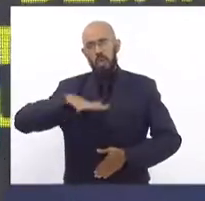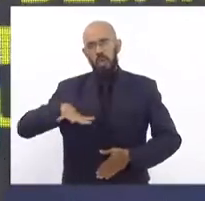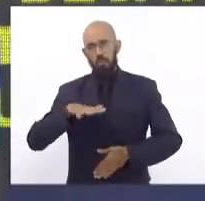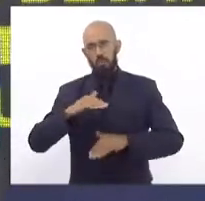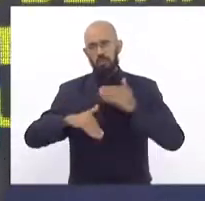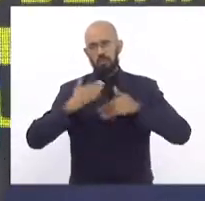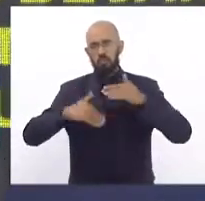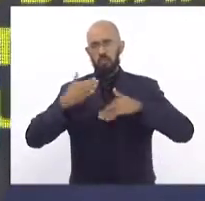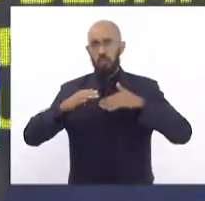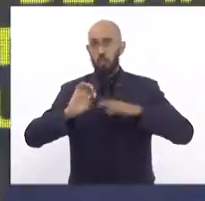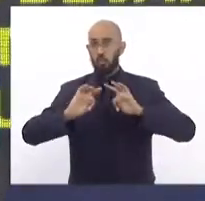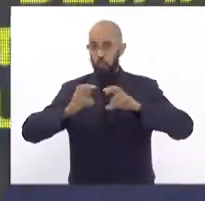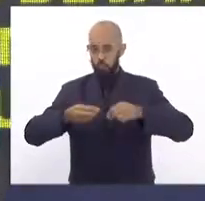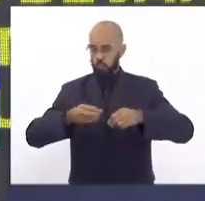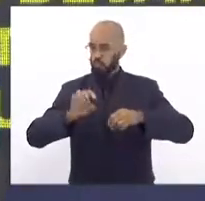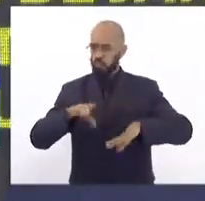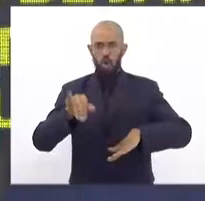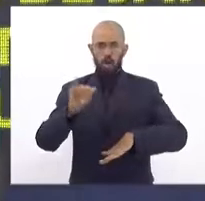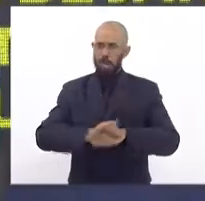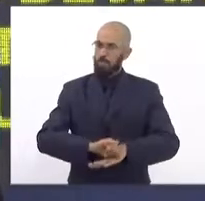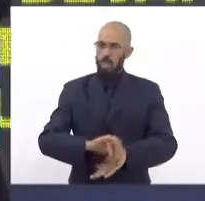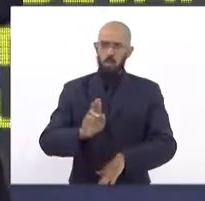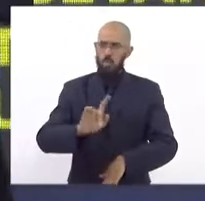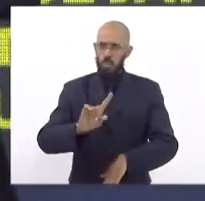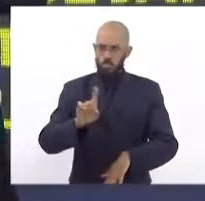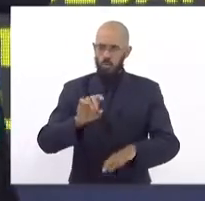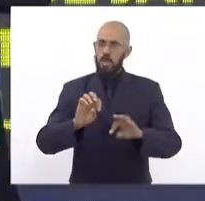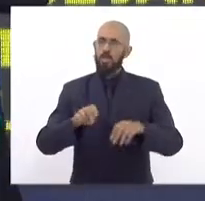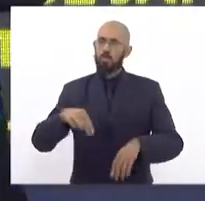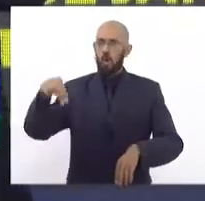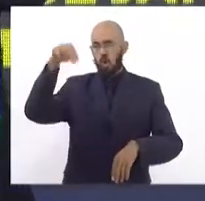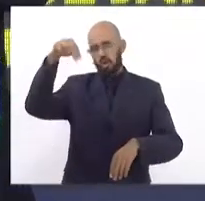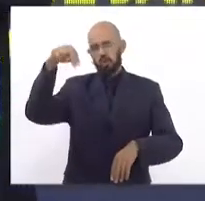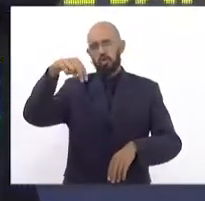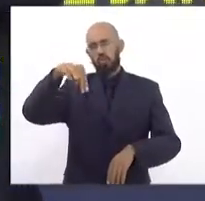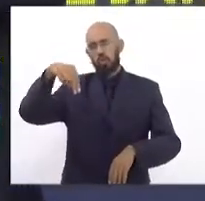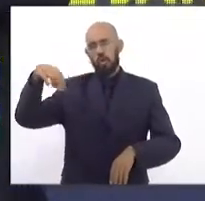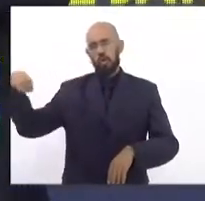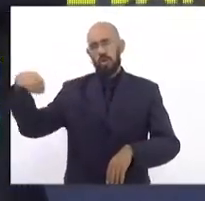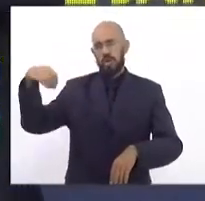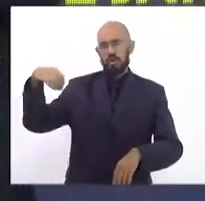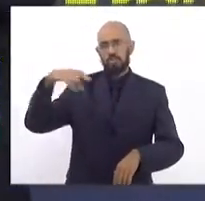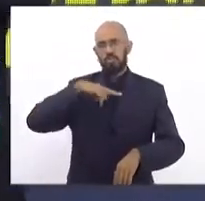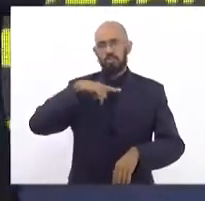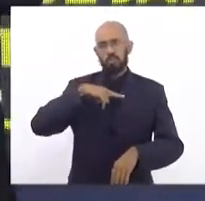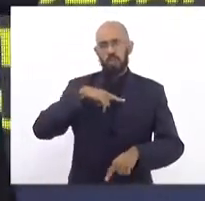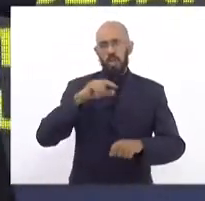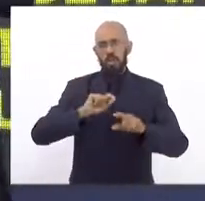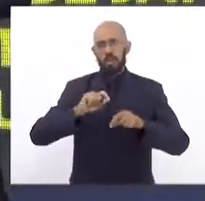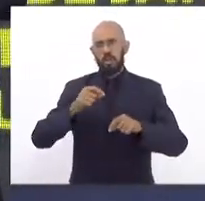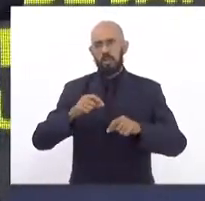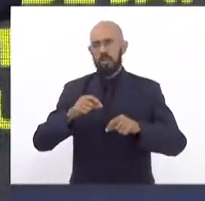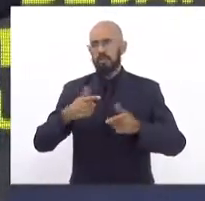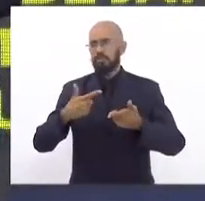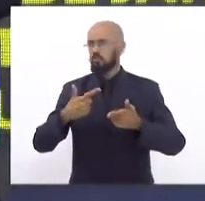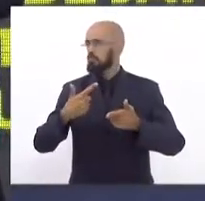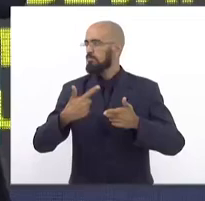só a capital, mas desenvolver todas as regiões. Norte e Noroeste, por exemplo, tem uma dificuldade grande e a gente